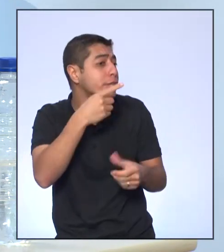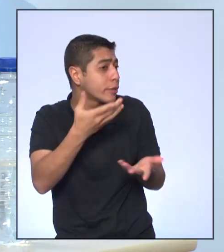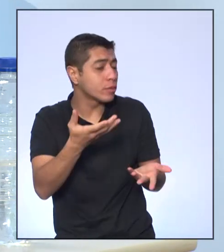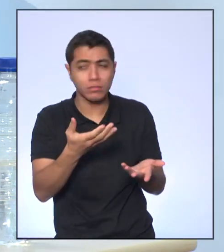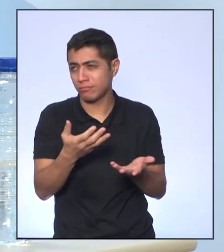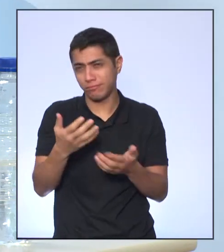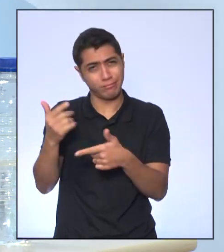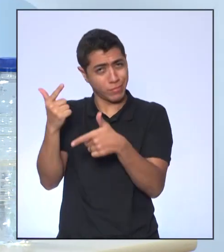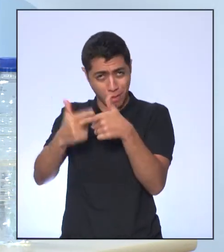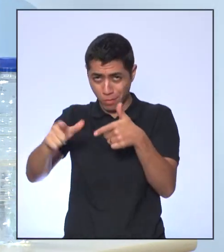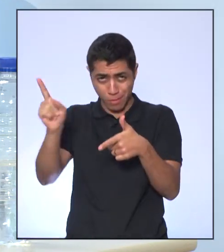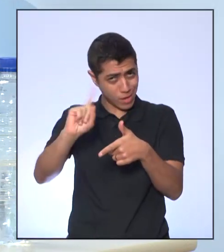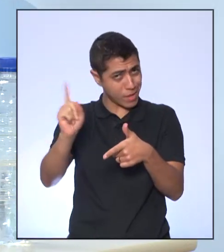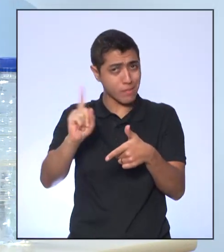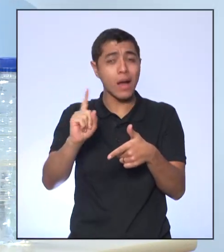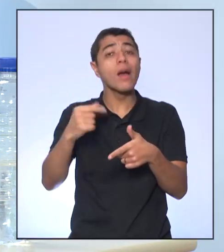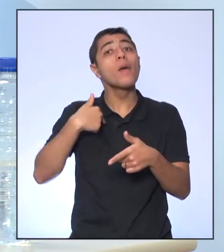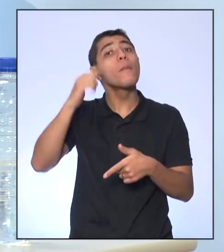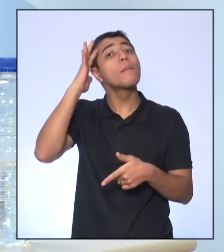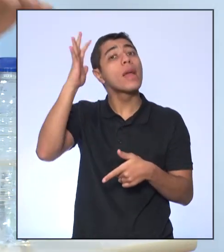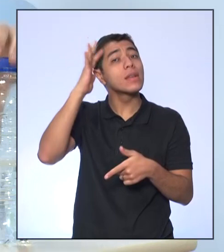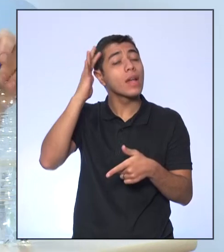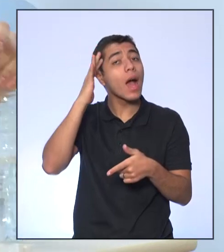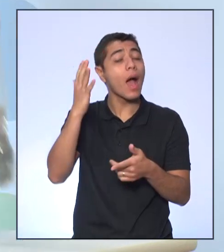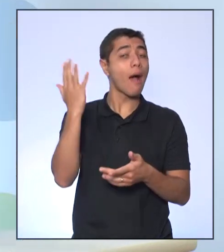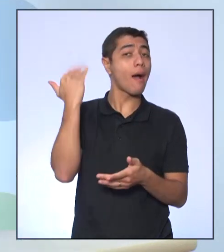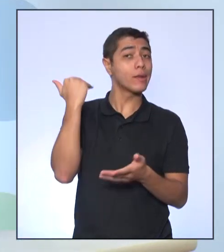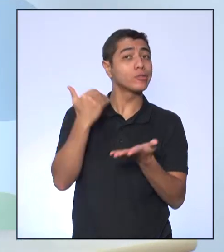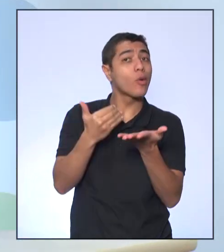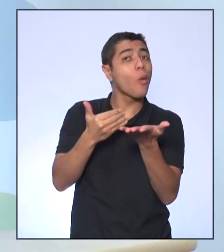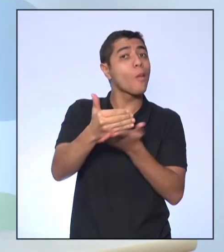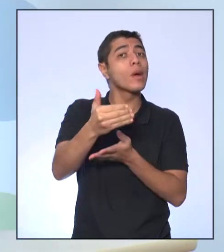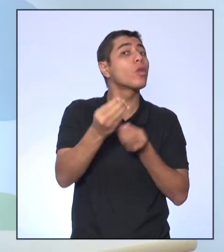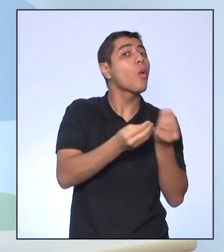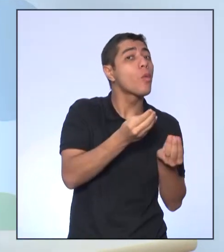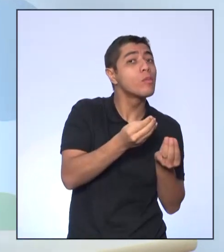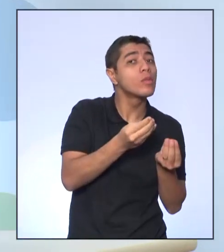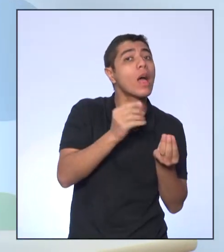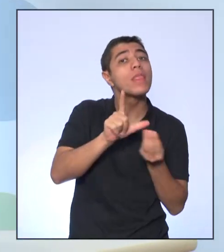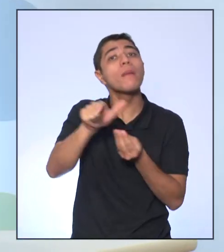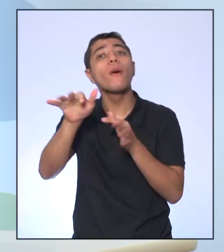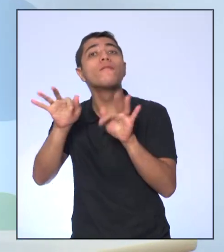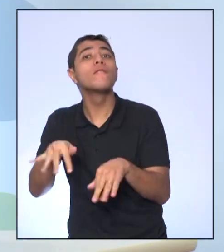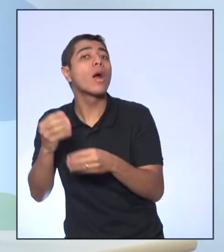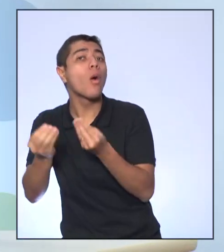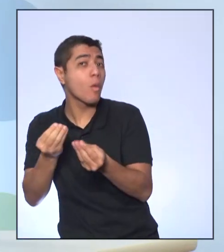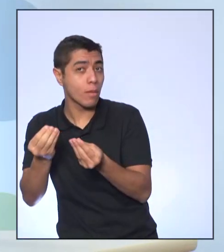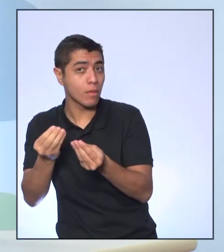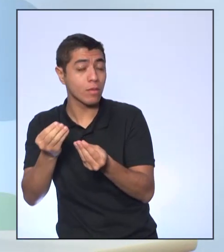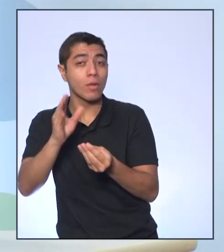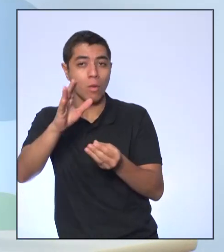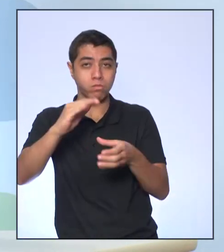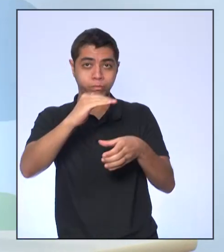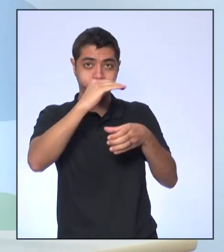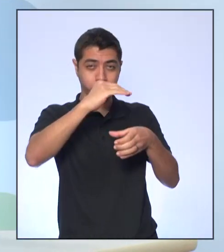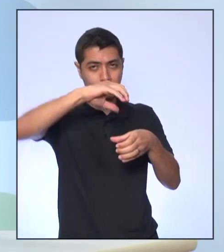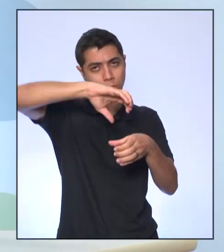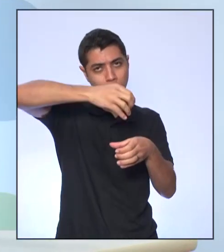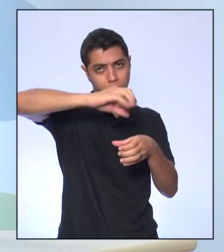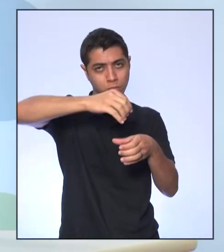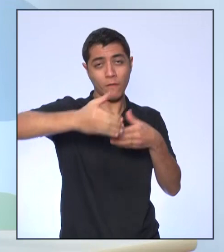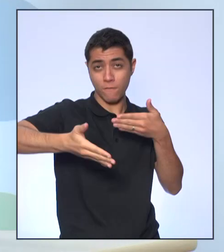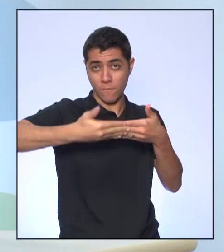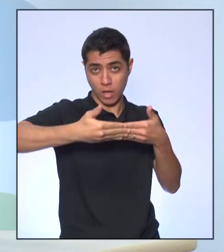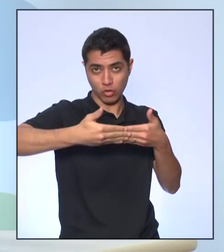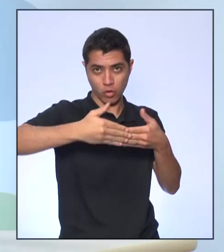pensar na composição inicial e na composição final. Se ele estiver num frasco fechado, ele vai evaporar. Quando ele chegar na parede